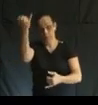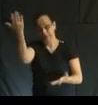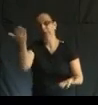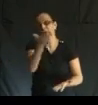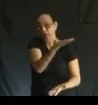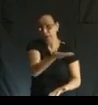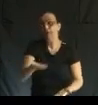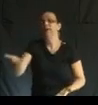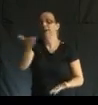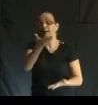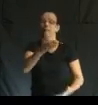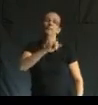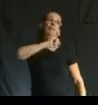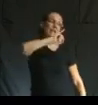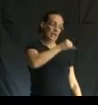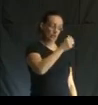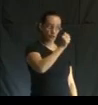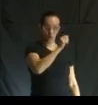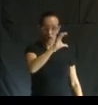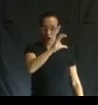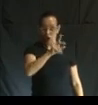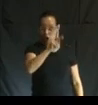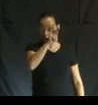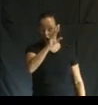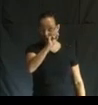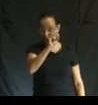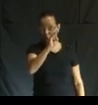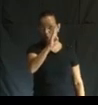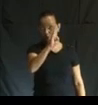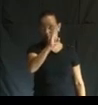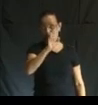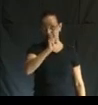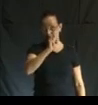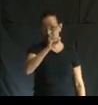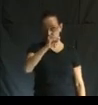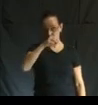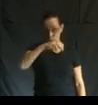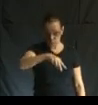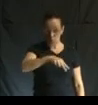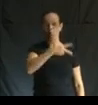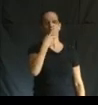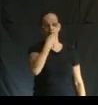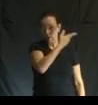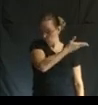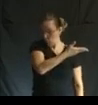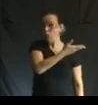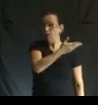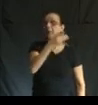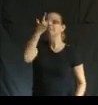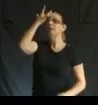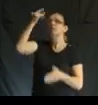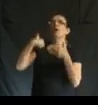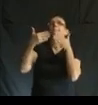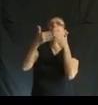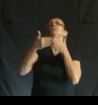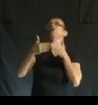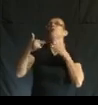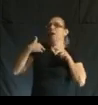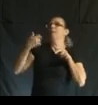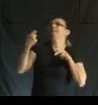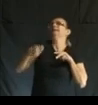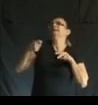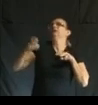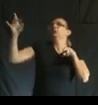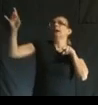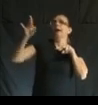vivenciando. O Jacobson falou aí há pouco que às vezes a pessoa pediu para reencarnar ali, porque ela precisava.